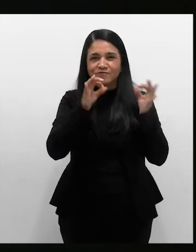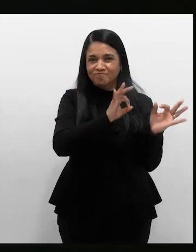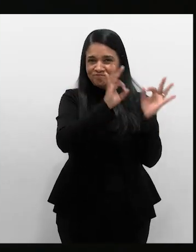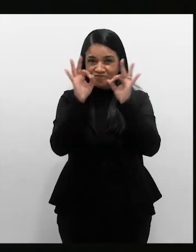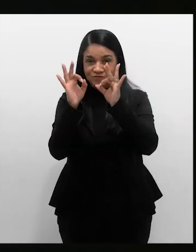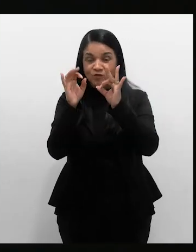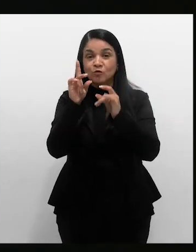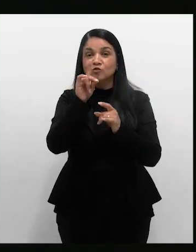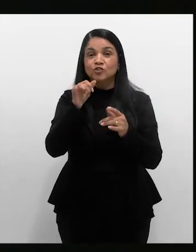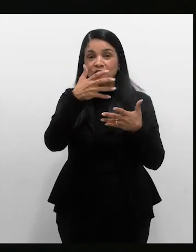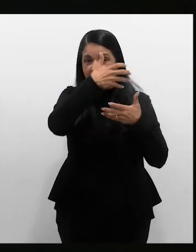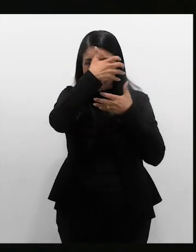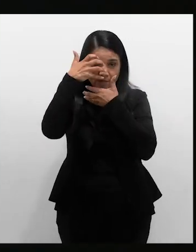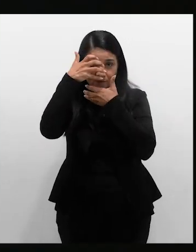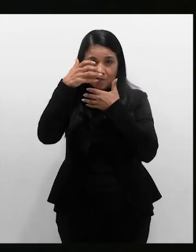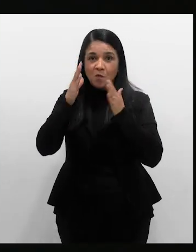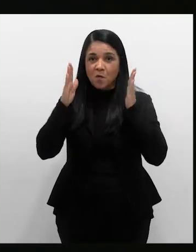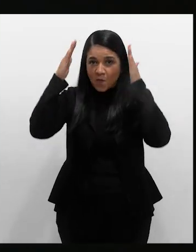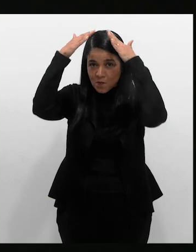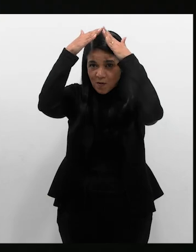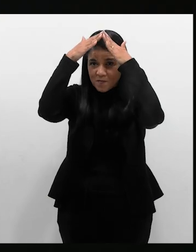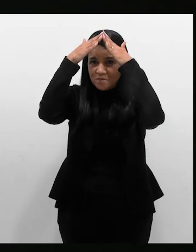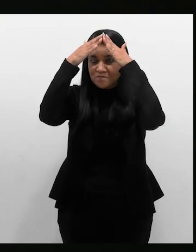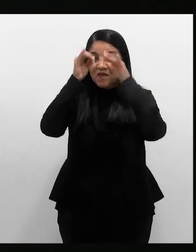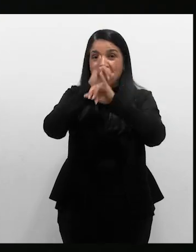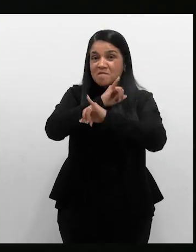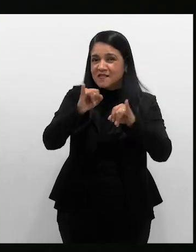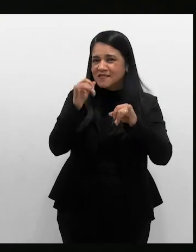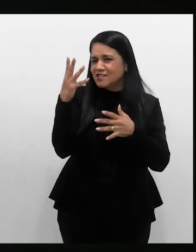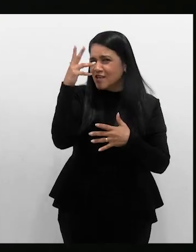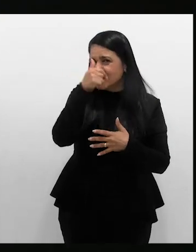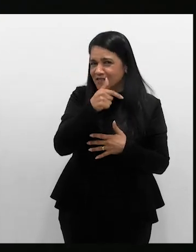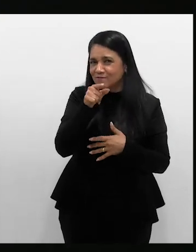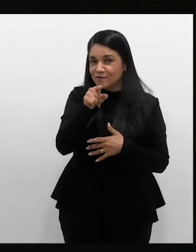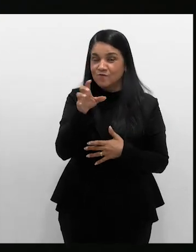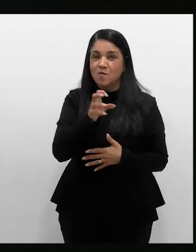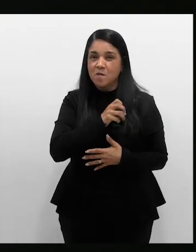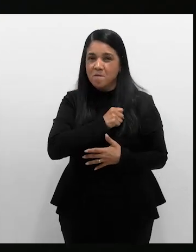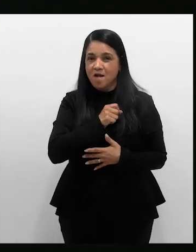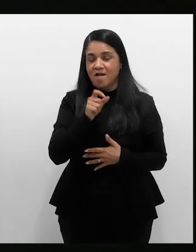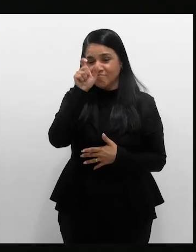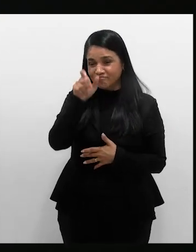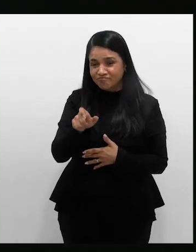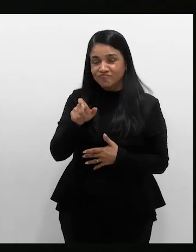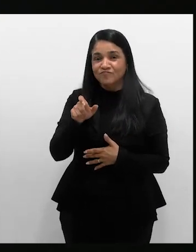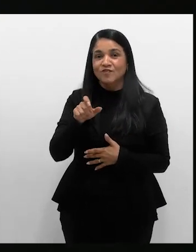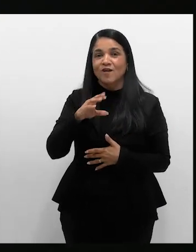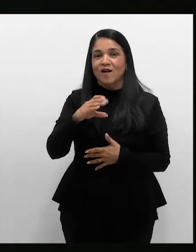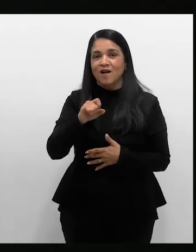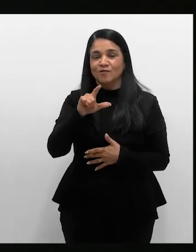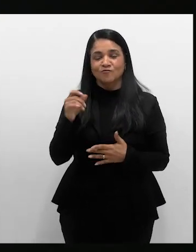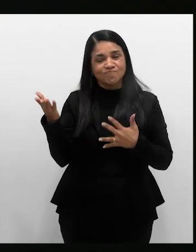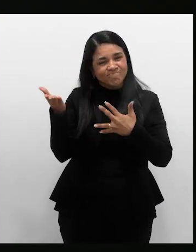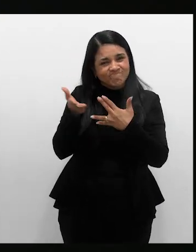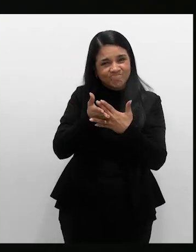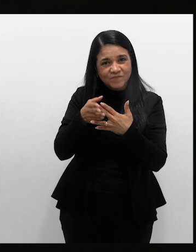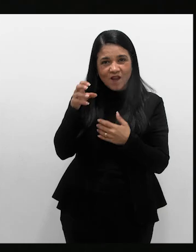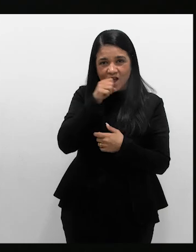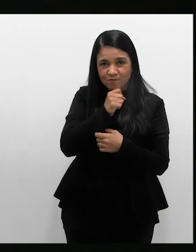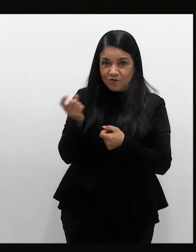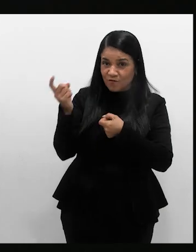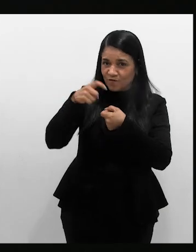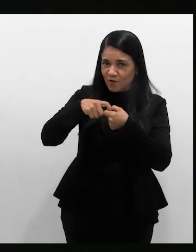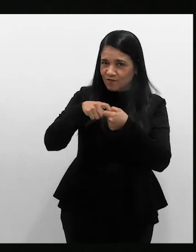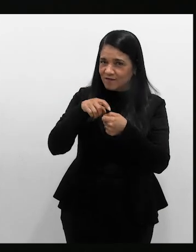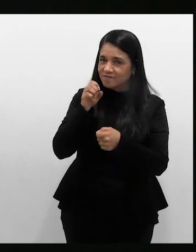teatro, vamos assistir O Dia que Raptaram o Papa, que a mensagem é linda e vocês vão adorar ver o Cláudio em cena, podem ter certeza. E com isso eu vou para um brevíssimo